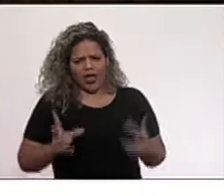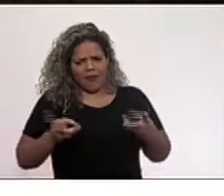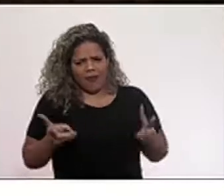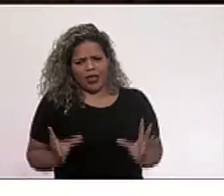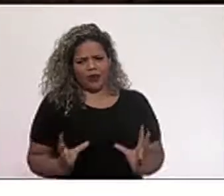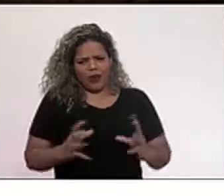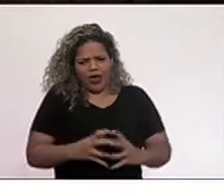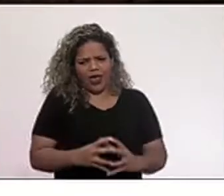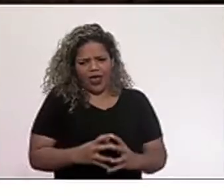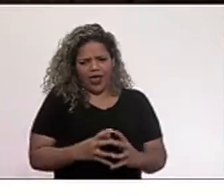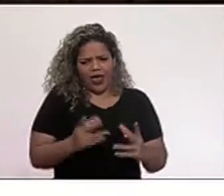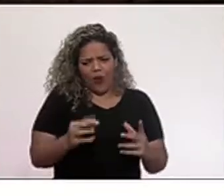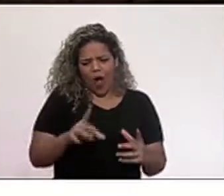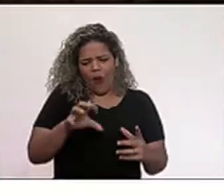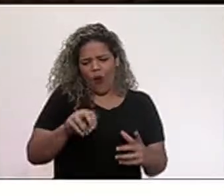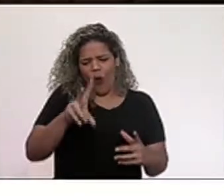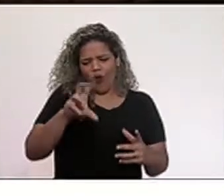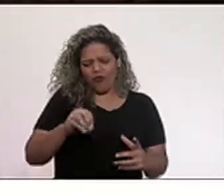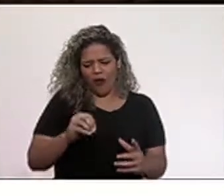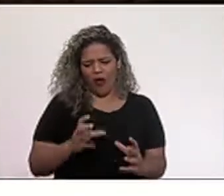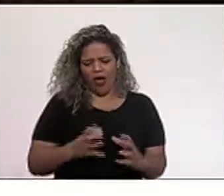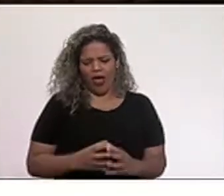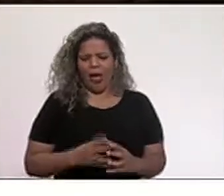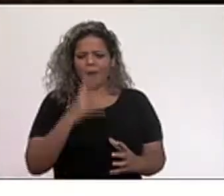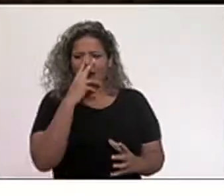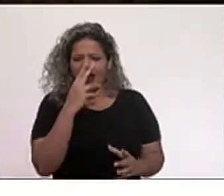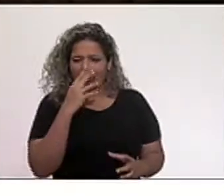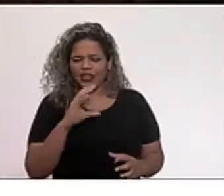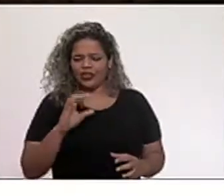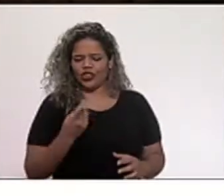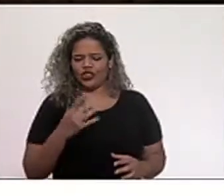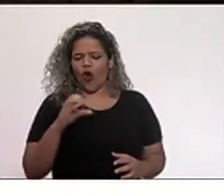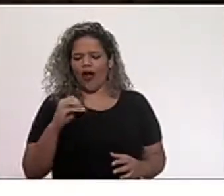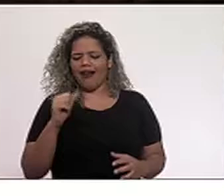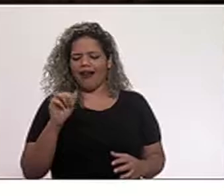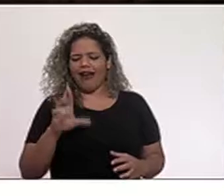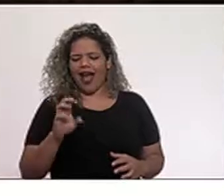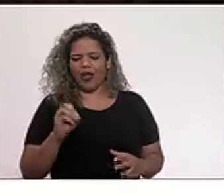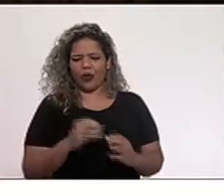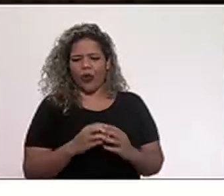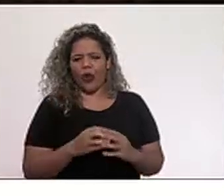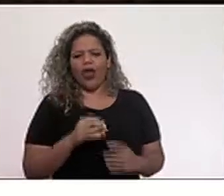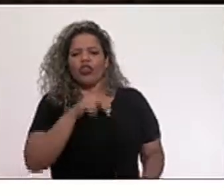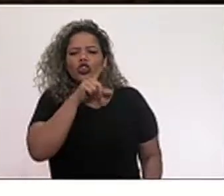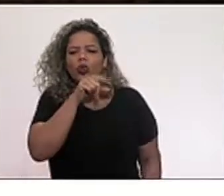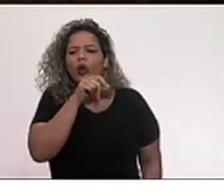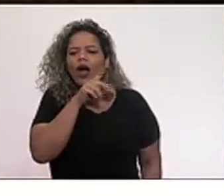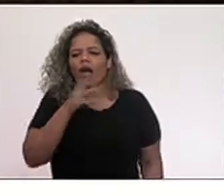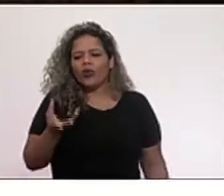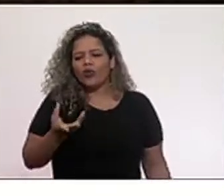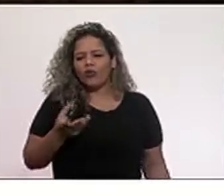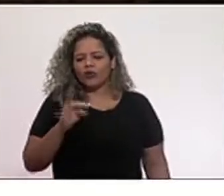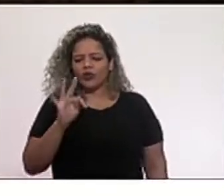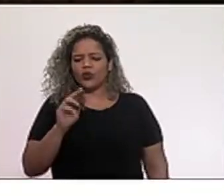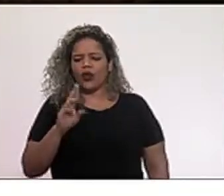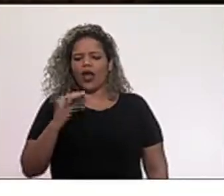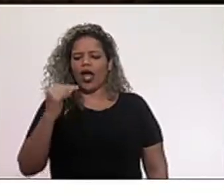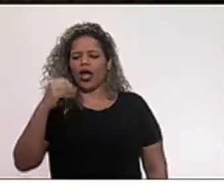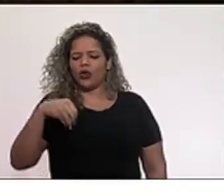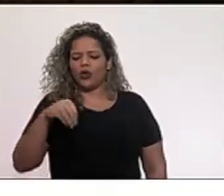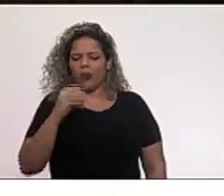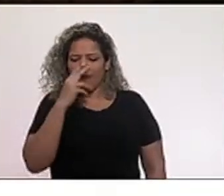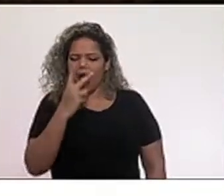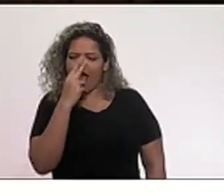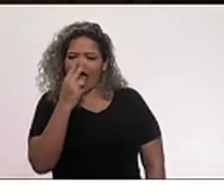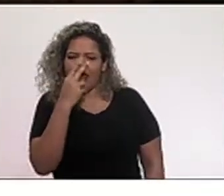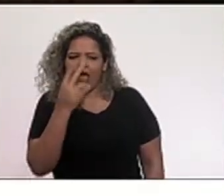ninho, esse ovo chocado no ninho tucano, como fosse o tucano aí